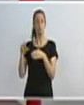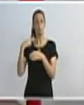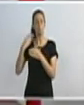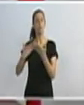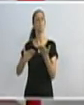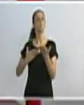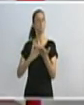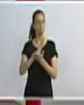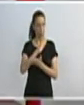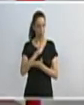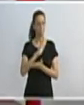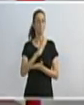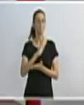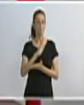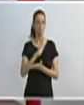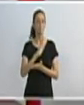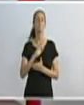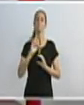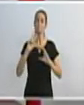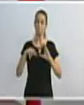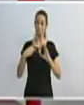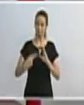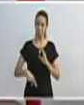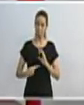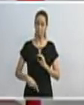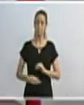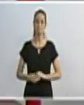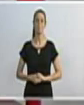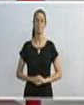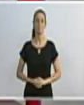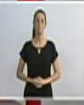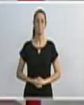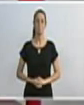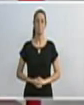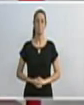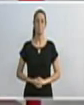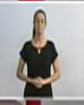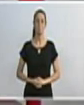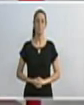demais parlamentares desta Casa Legislativa.